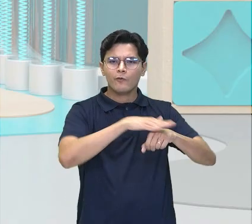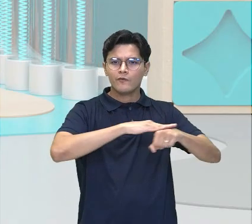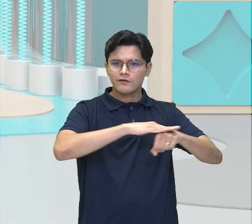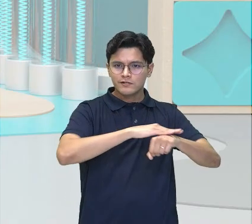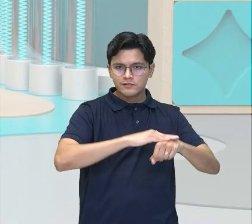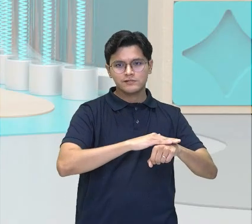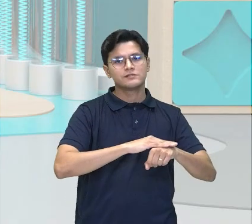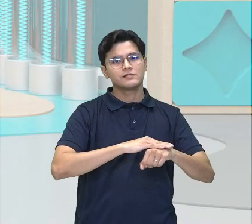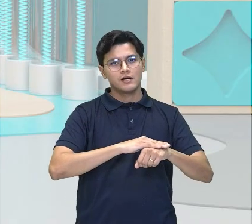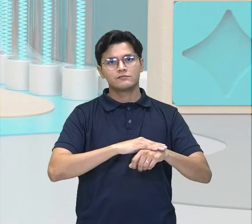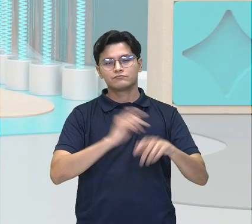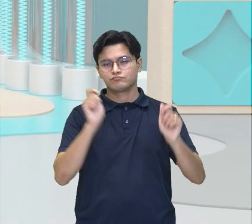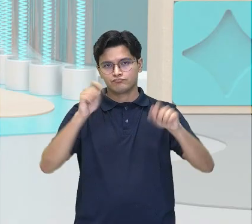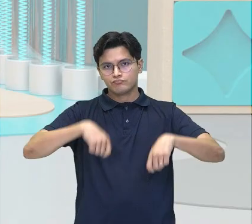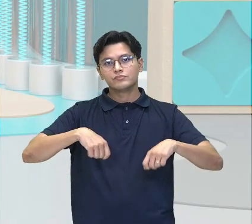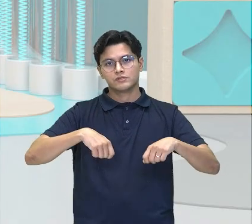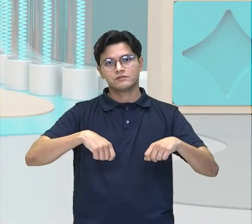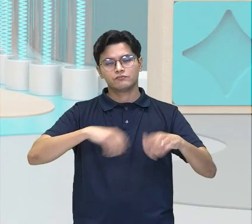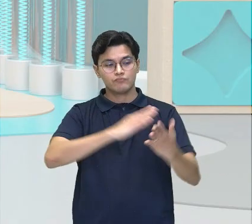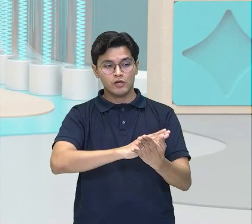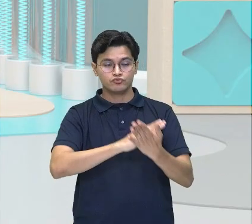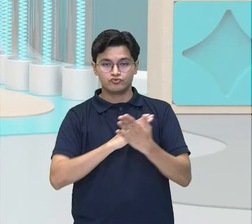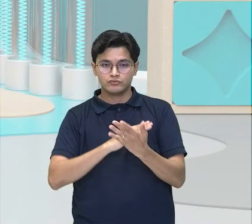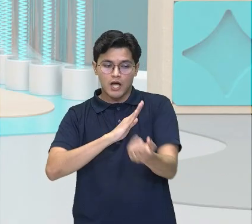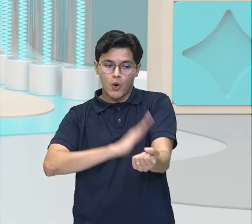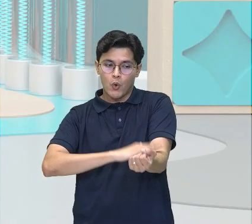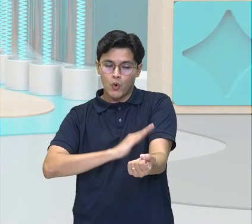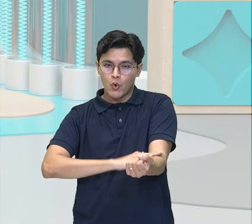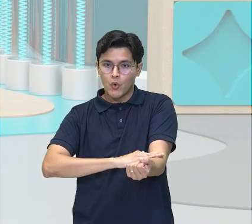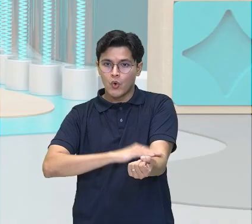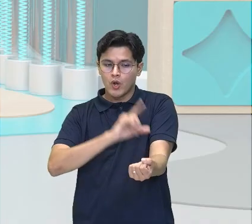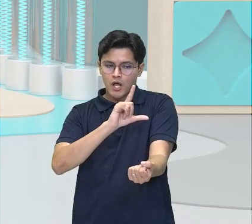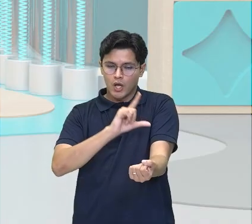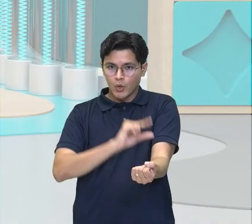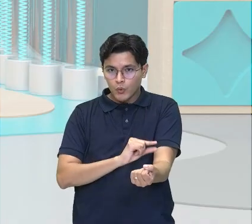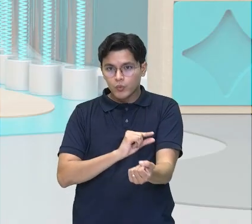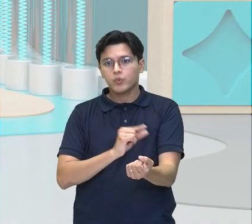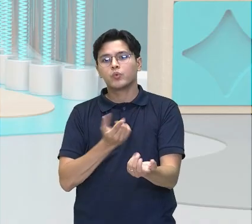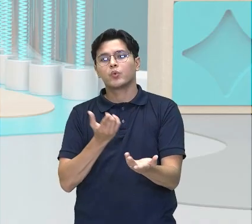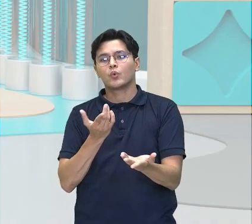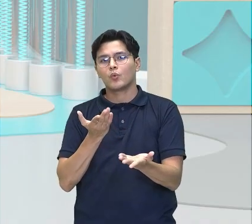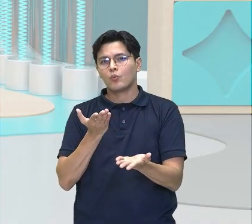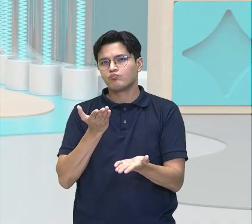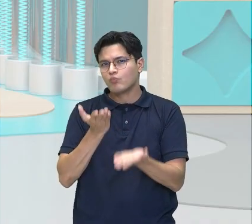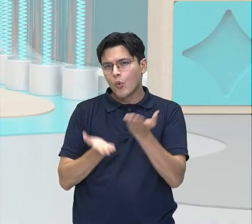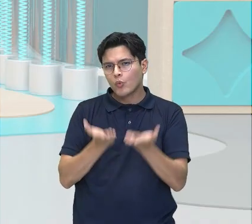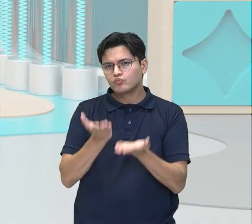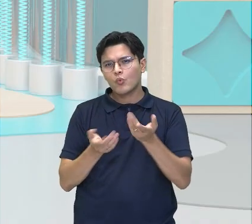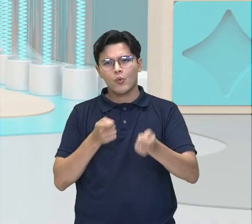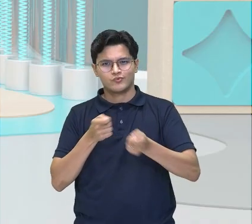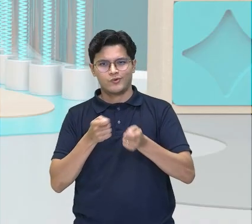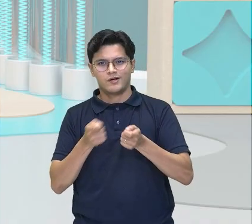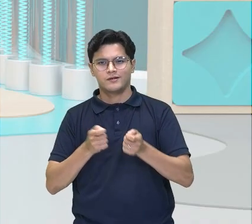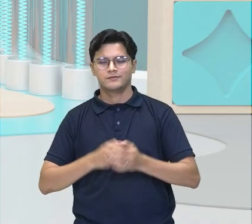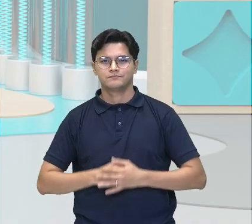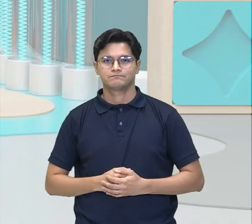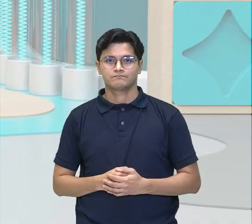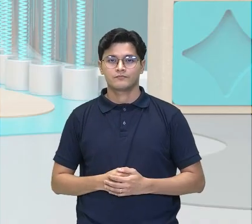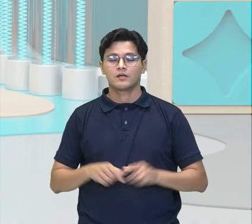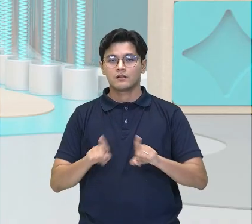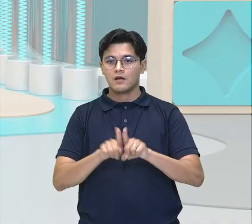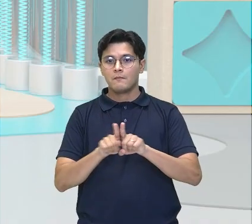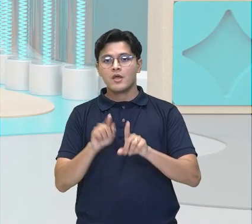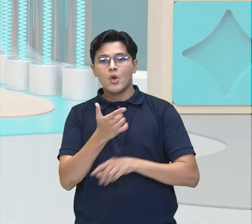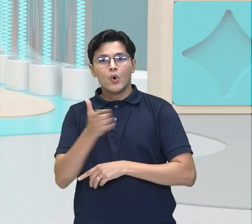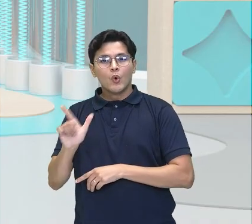a hipertensão. Nós falamos também sobre um assunto muito importante relacionado ao